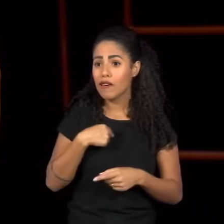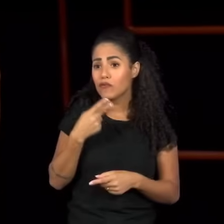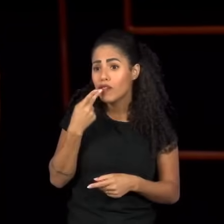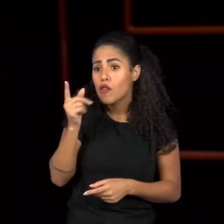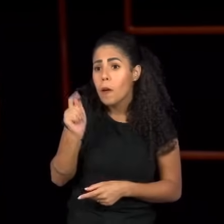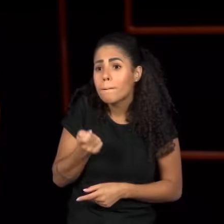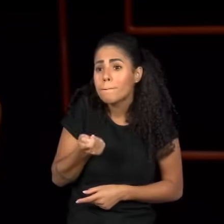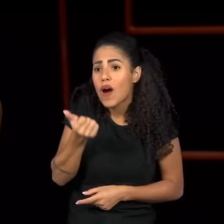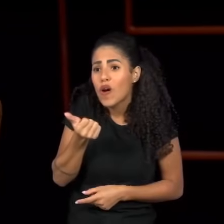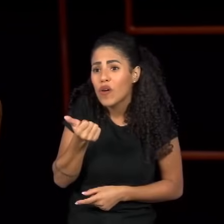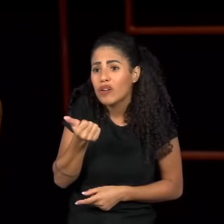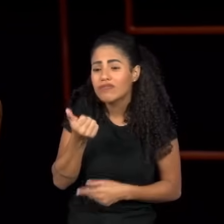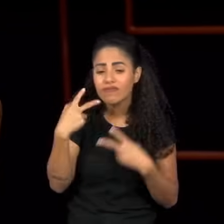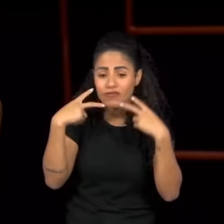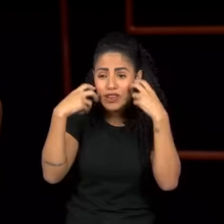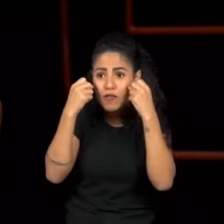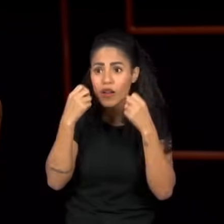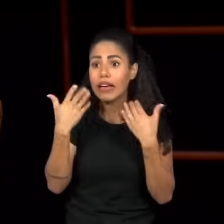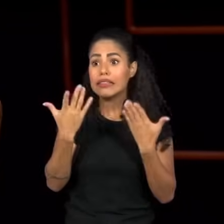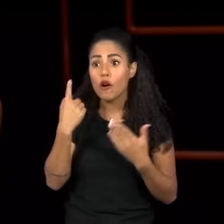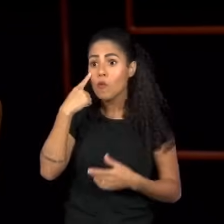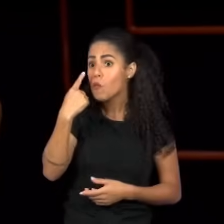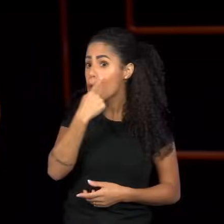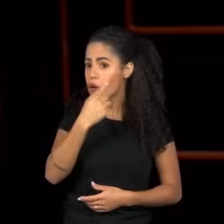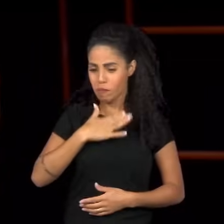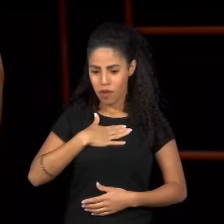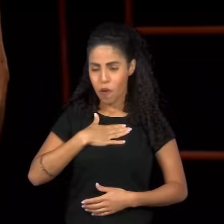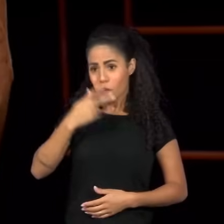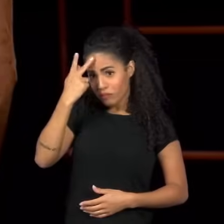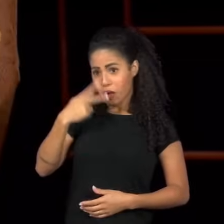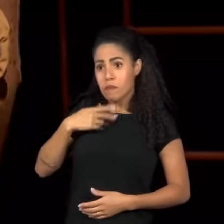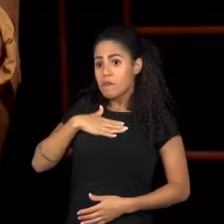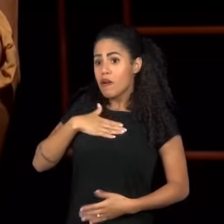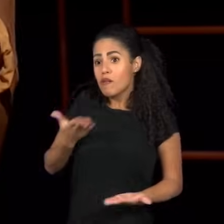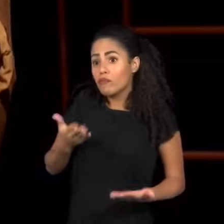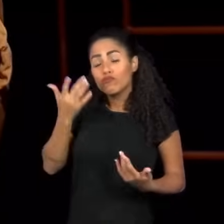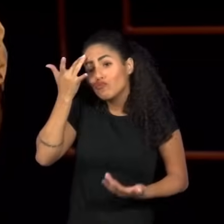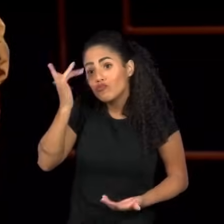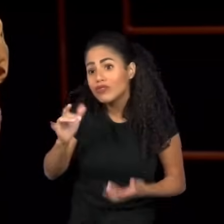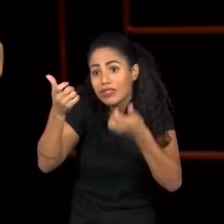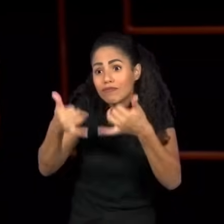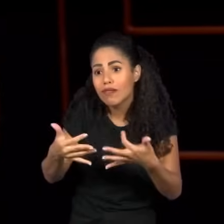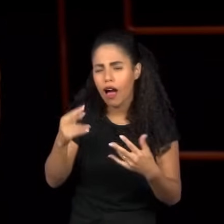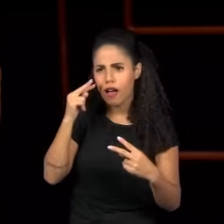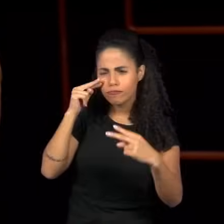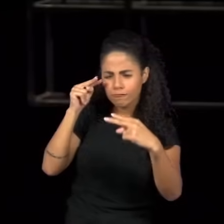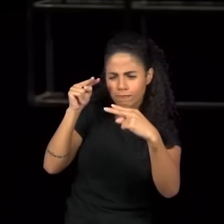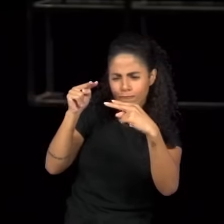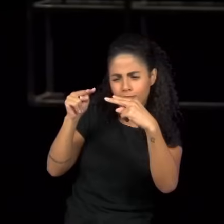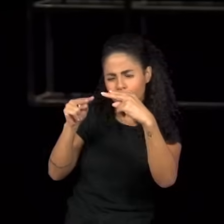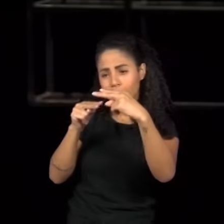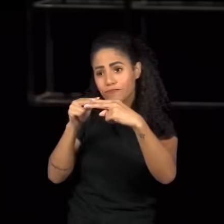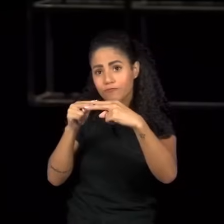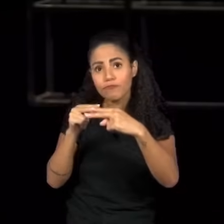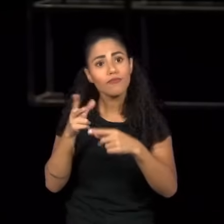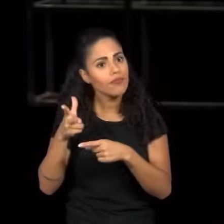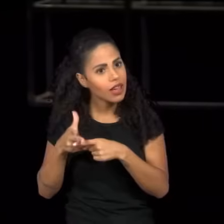pouco, eu acho que vem para os olhos. Não sei o que é isso. E nessa